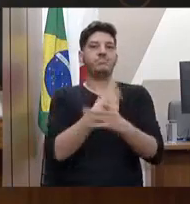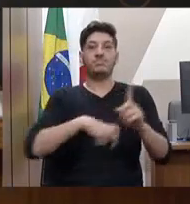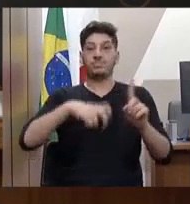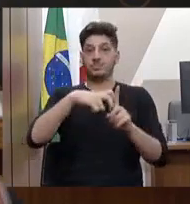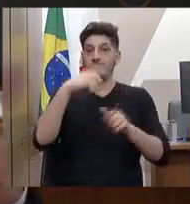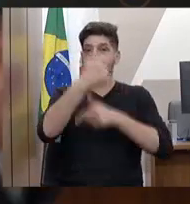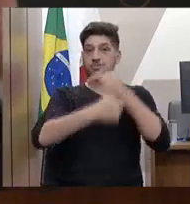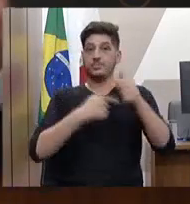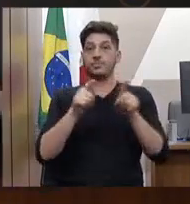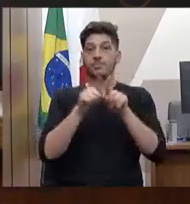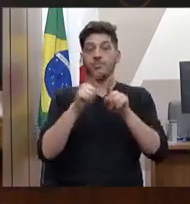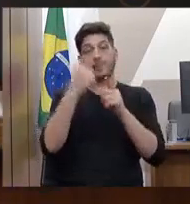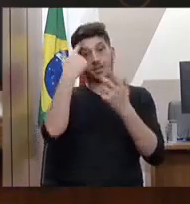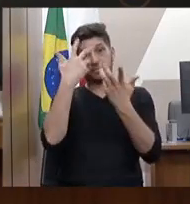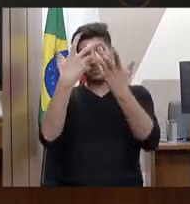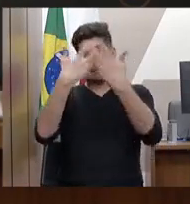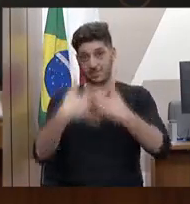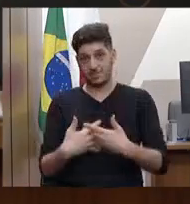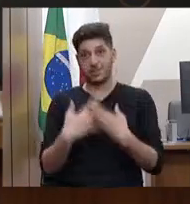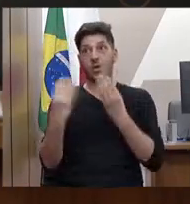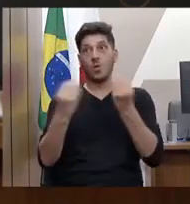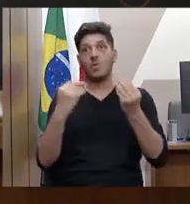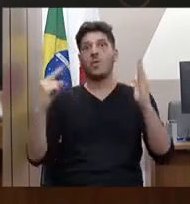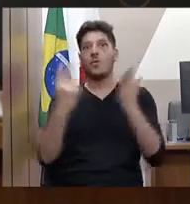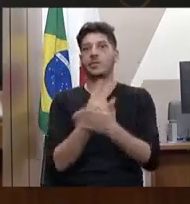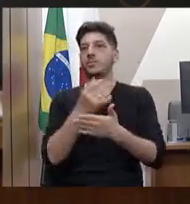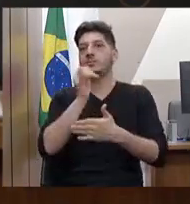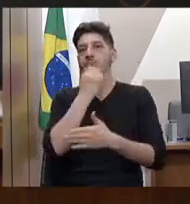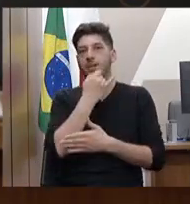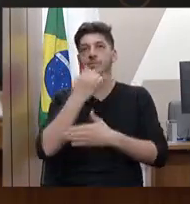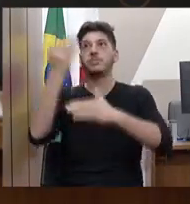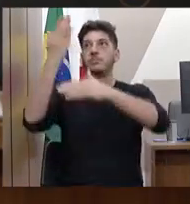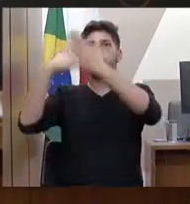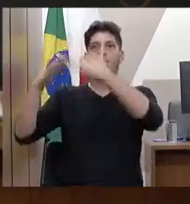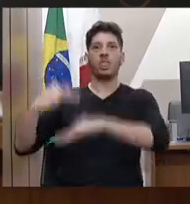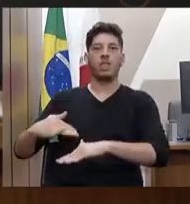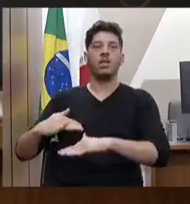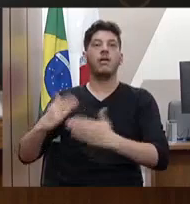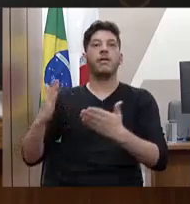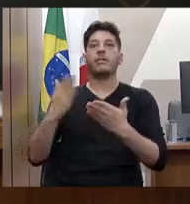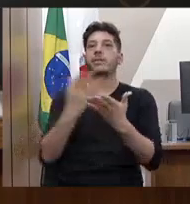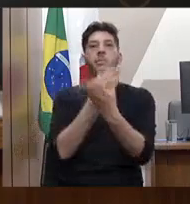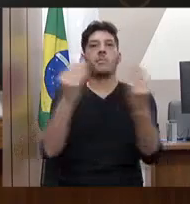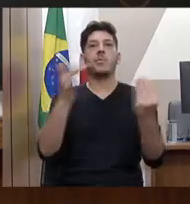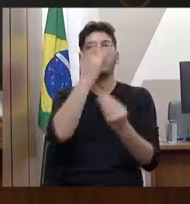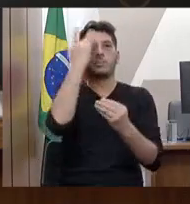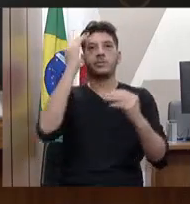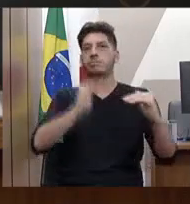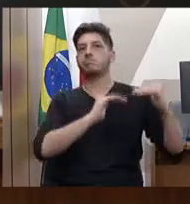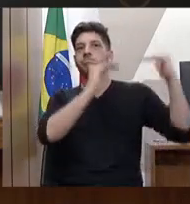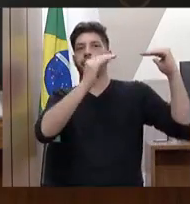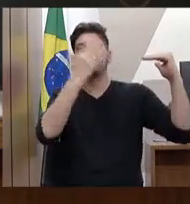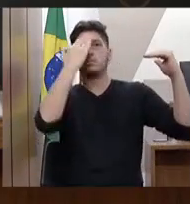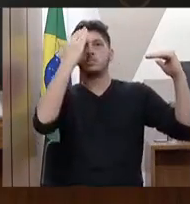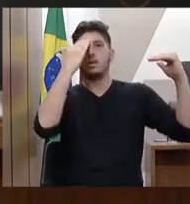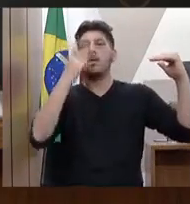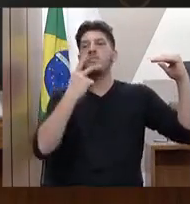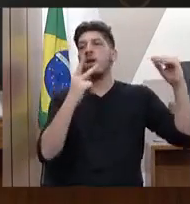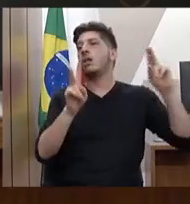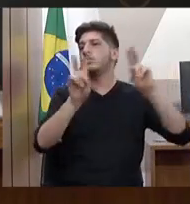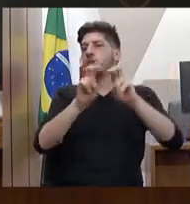pensar na Perspectiva que retrocesso quando a gente vê autoridades públicas falando de criança trabalhando